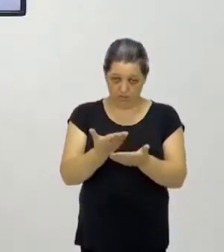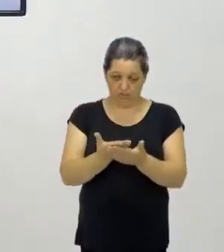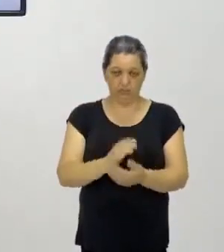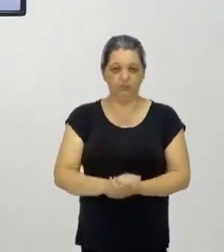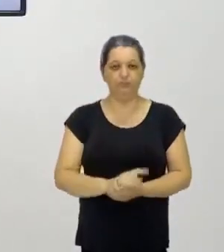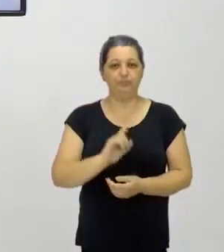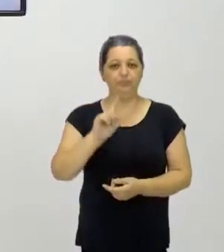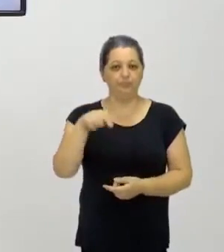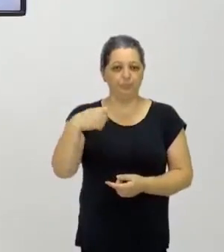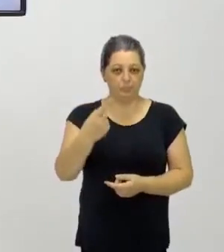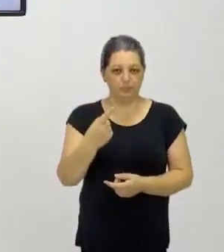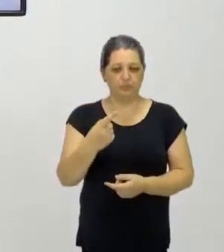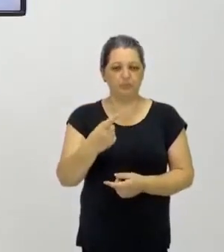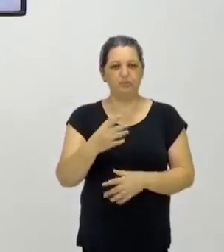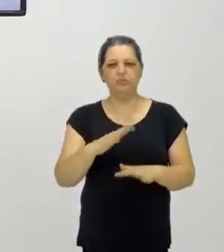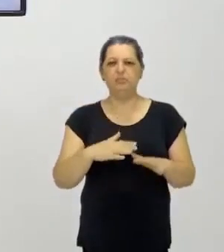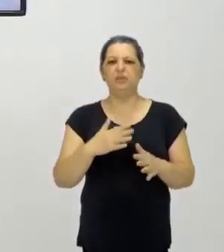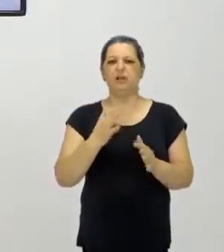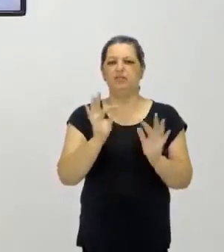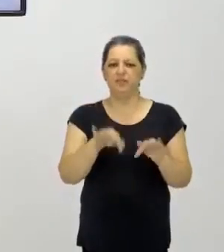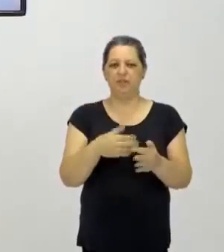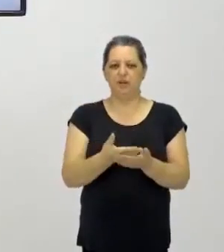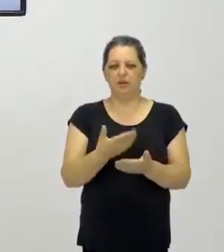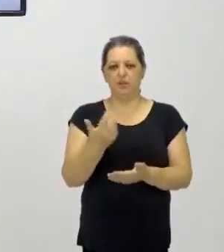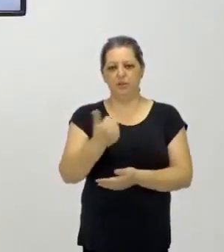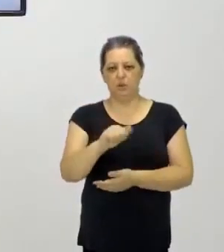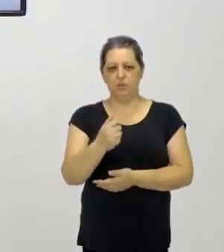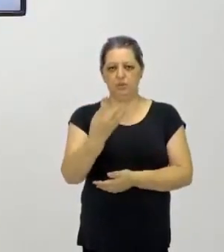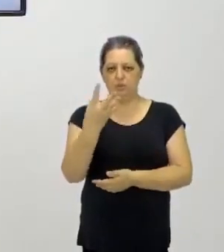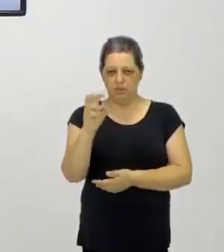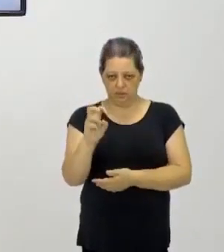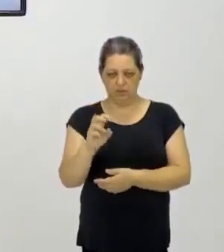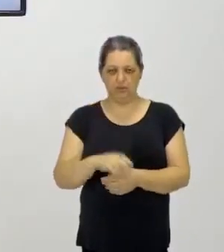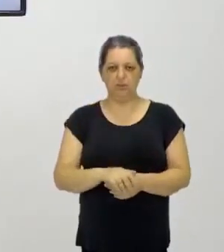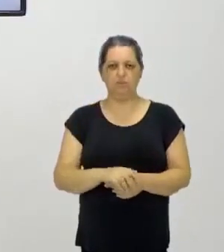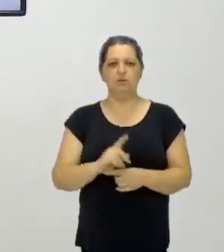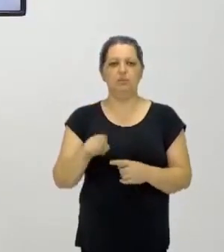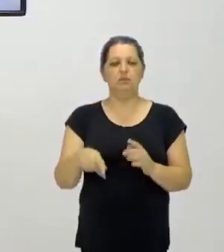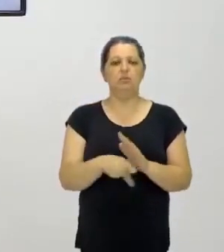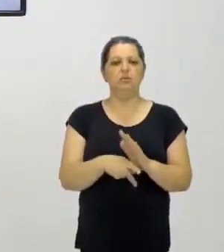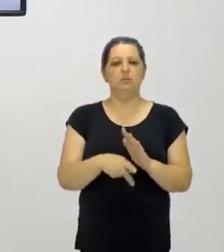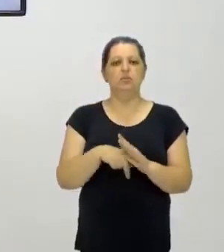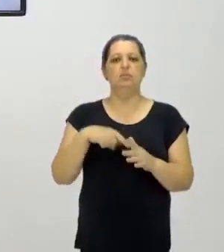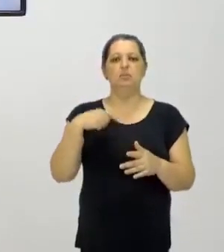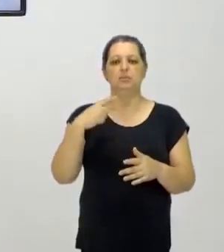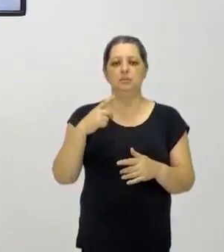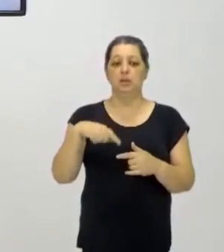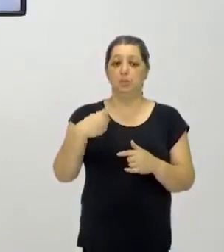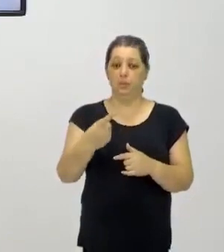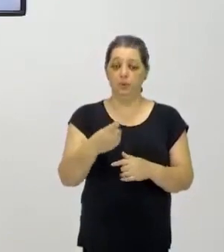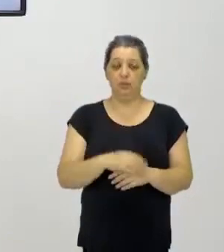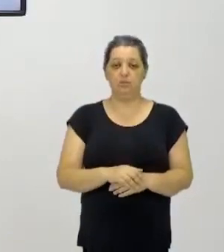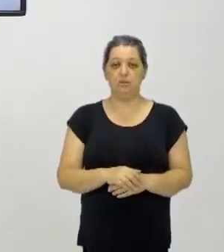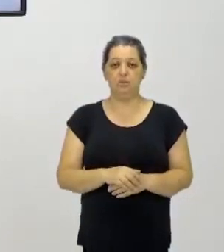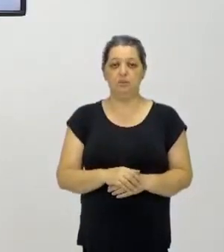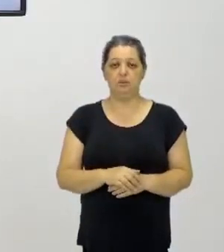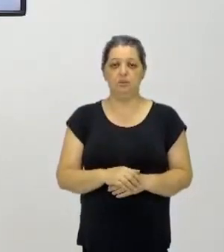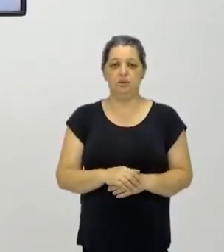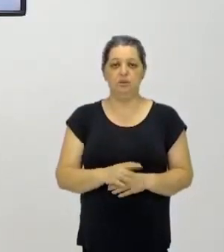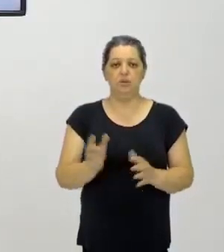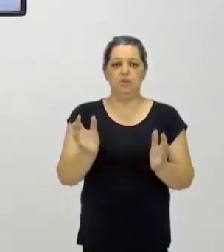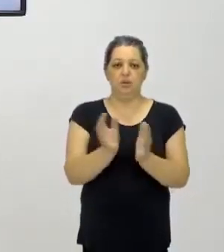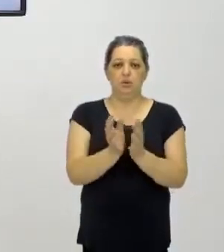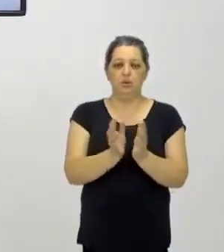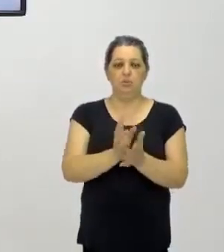dessa bateria, que termina às 11h45, vem a aula de atualidades lá com o professor Guerreiro e, na sequência, o Clube